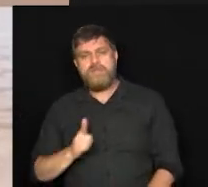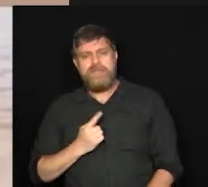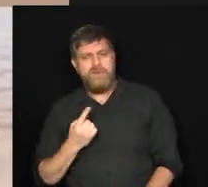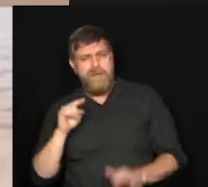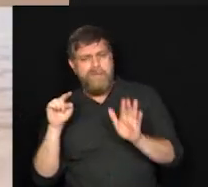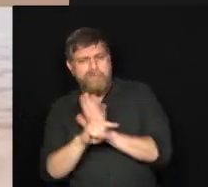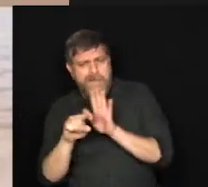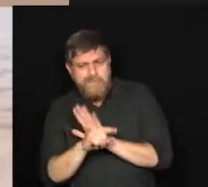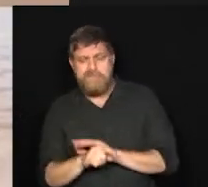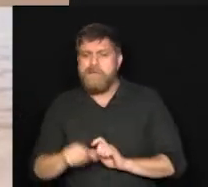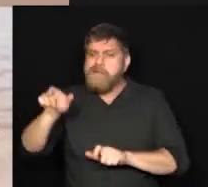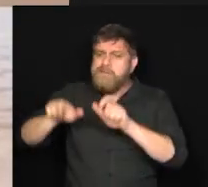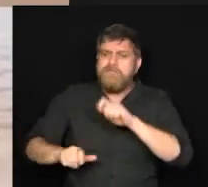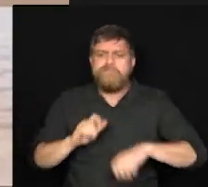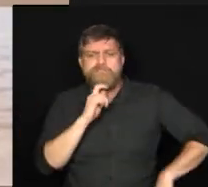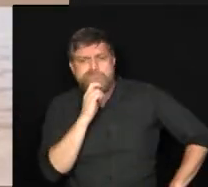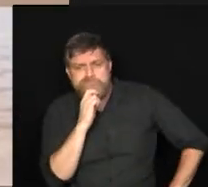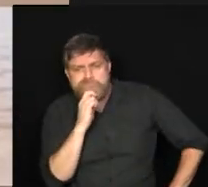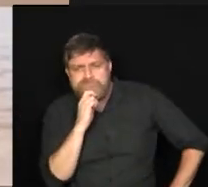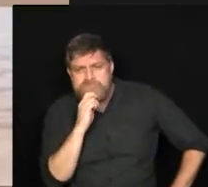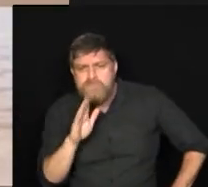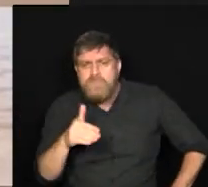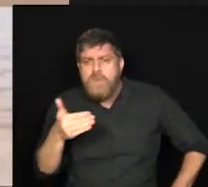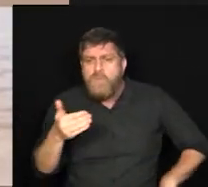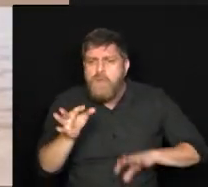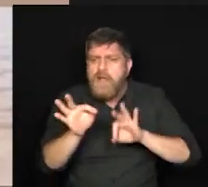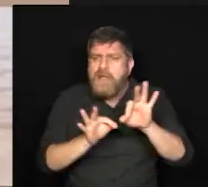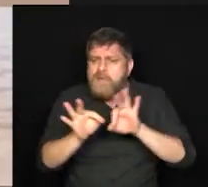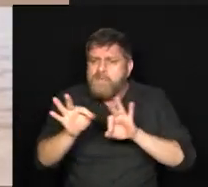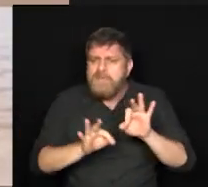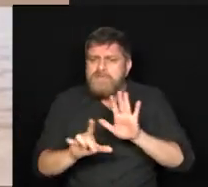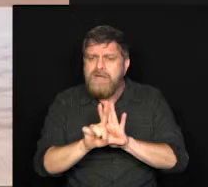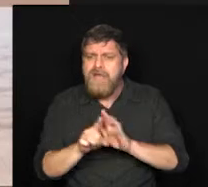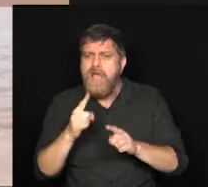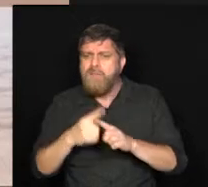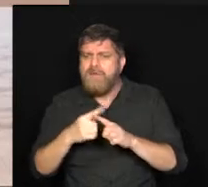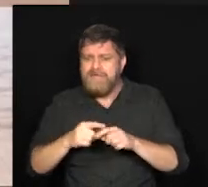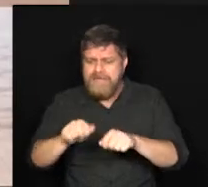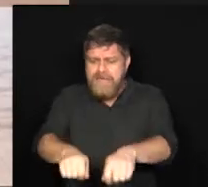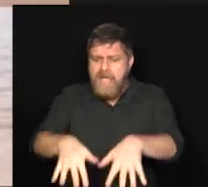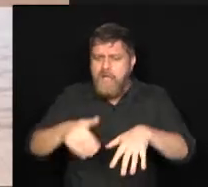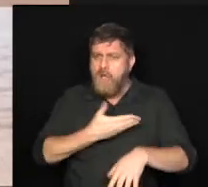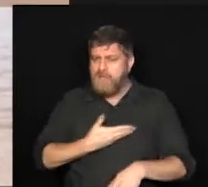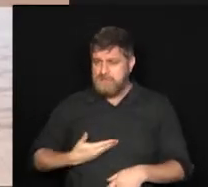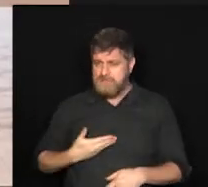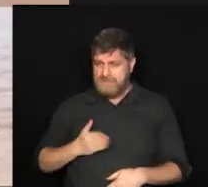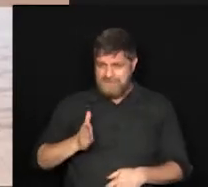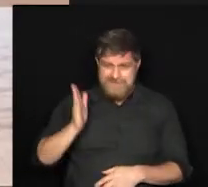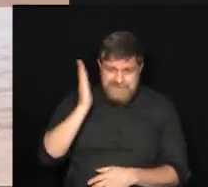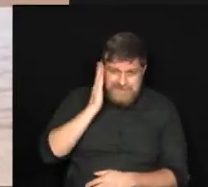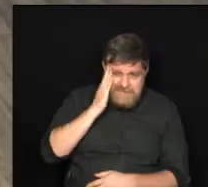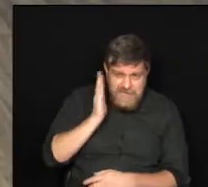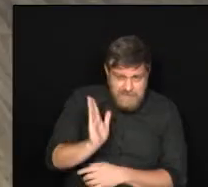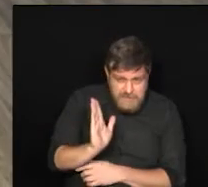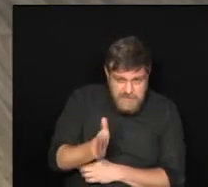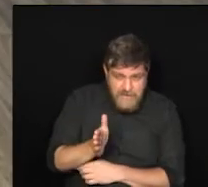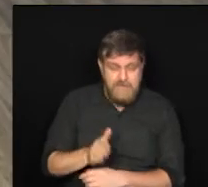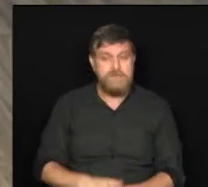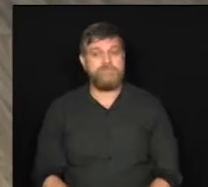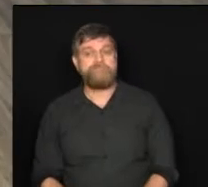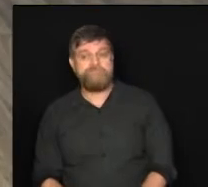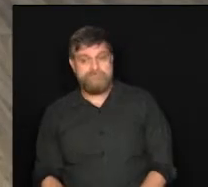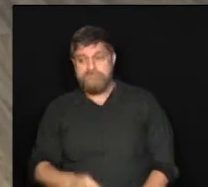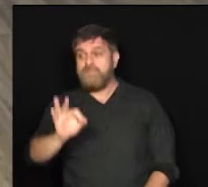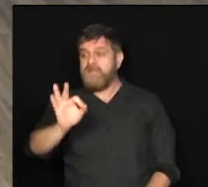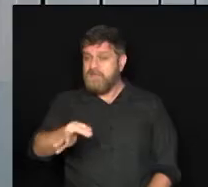falam, poxa, quando entra o projeto, por que ele passa por audiência ou não? Você já se perguntou isso? Exatamente, né? Essa é